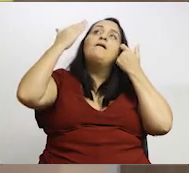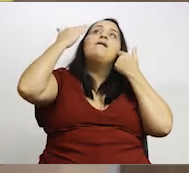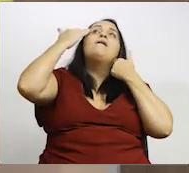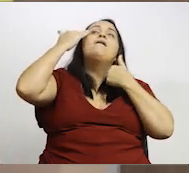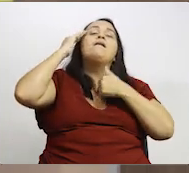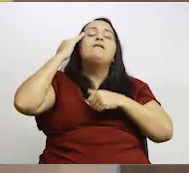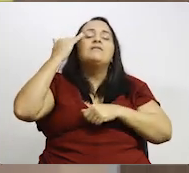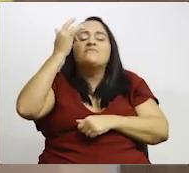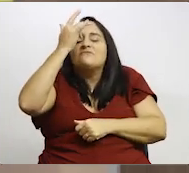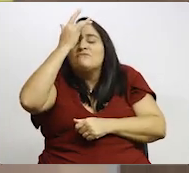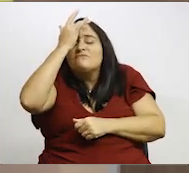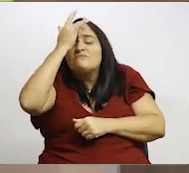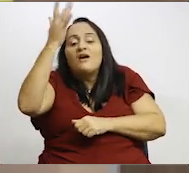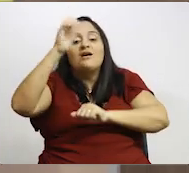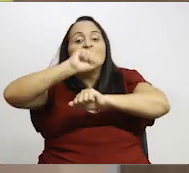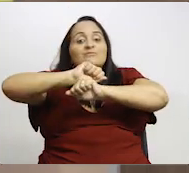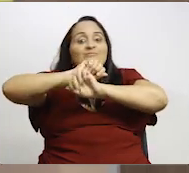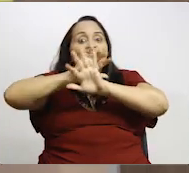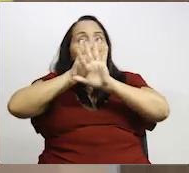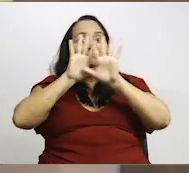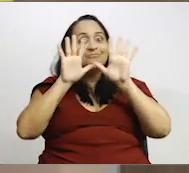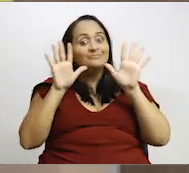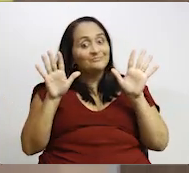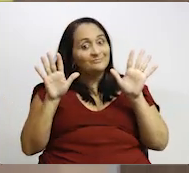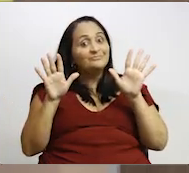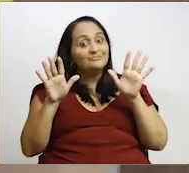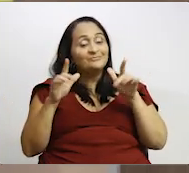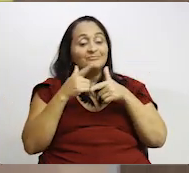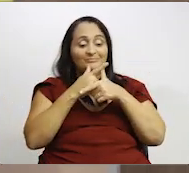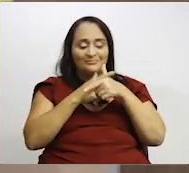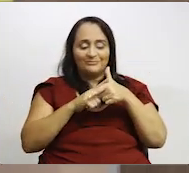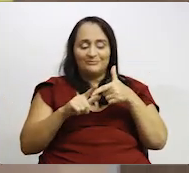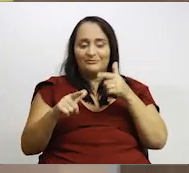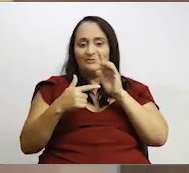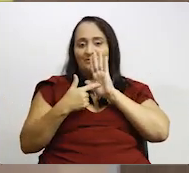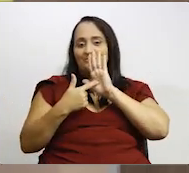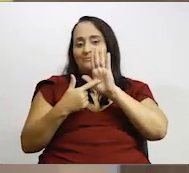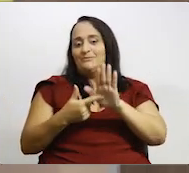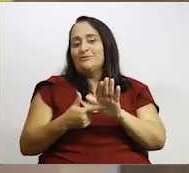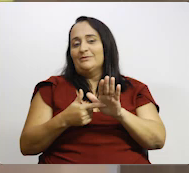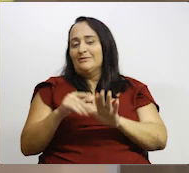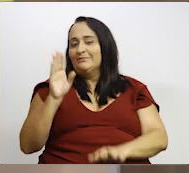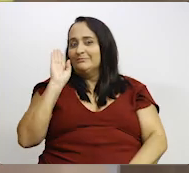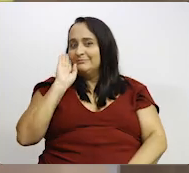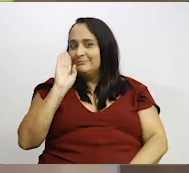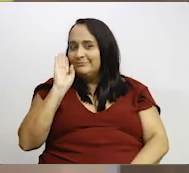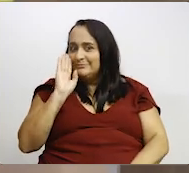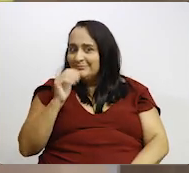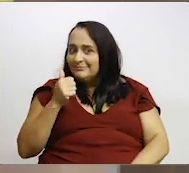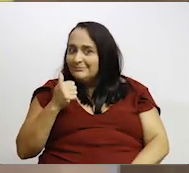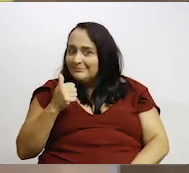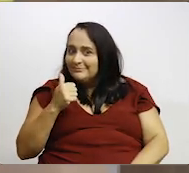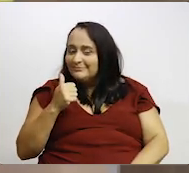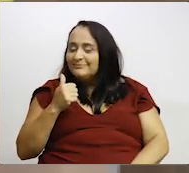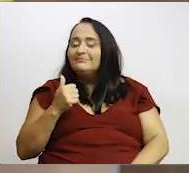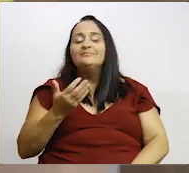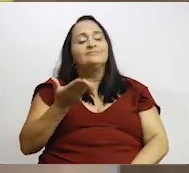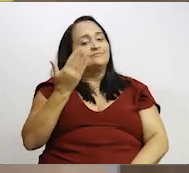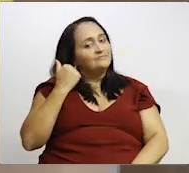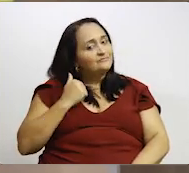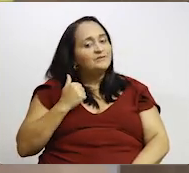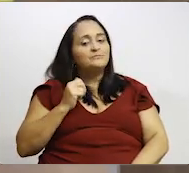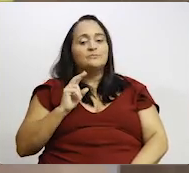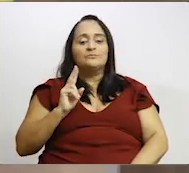a fração é uma forma diferente de eu representar uma divisão. Beleza?